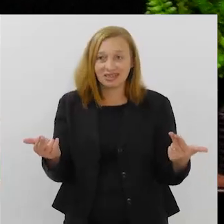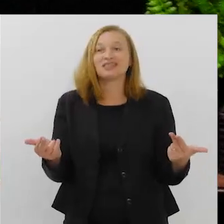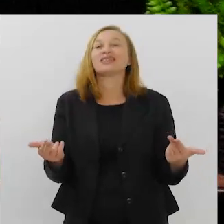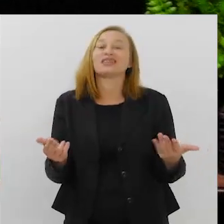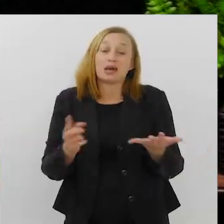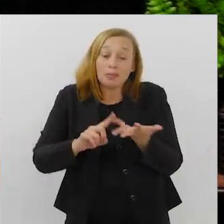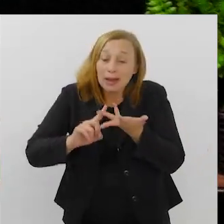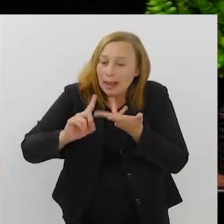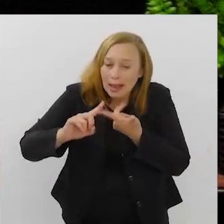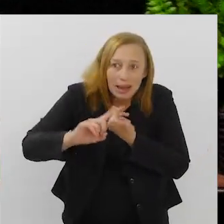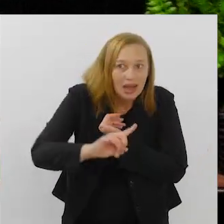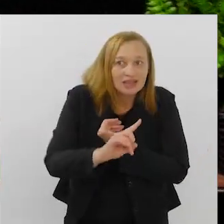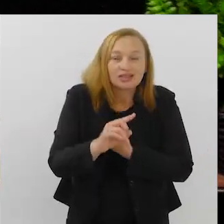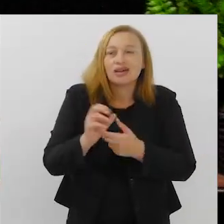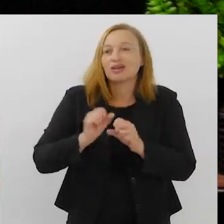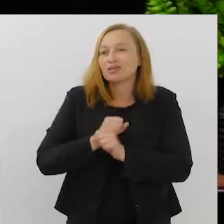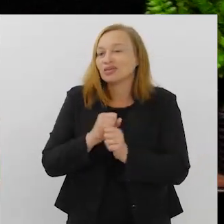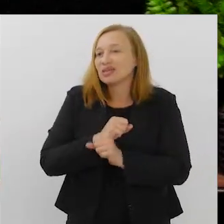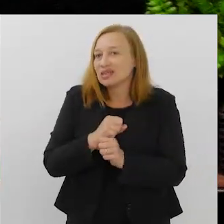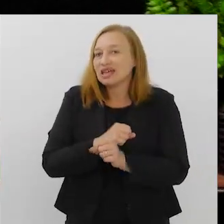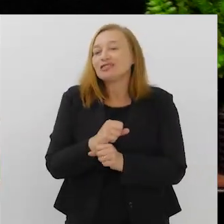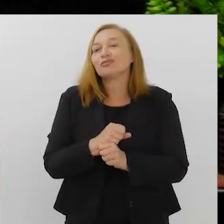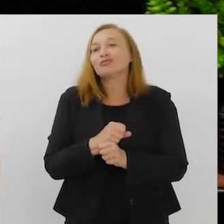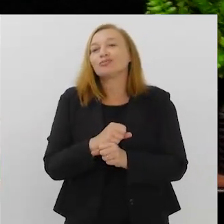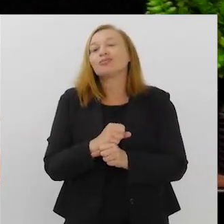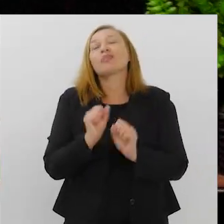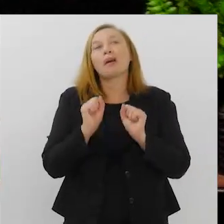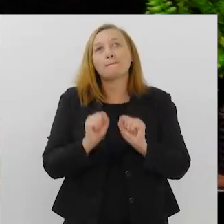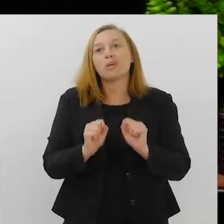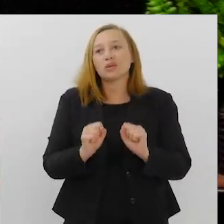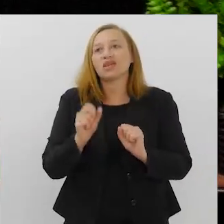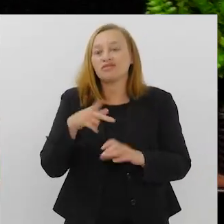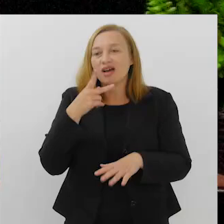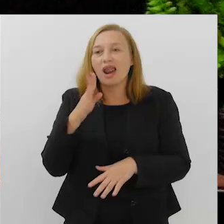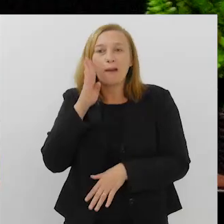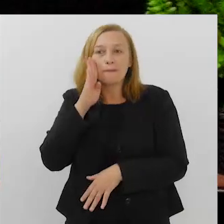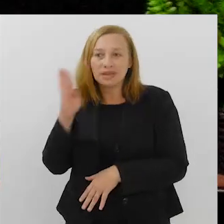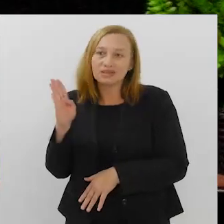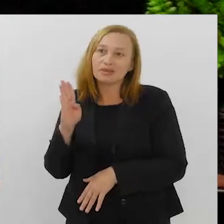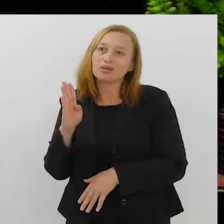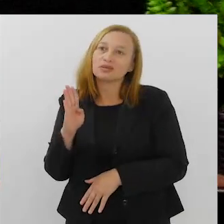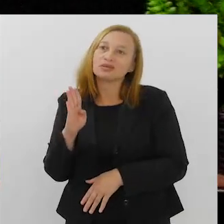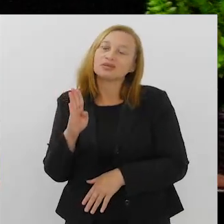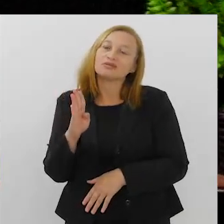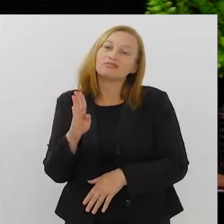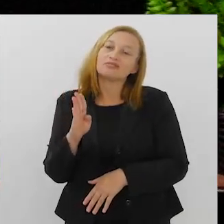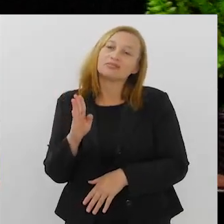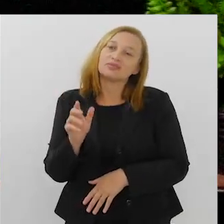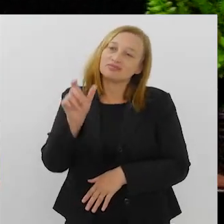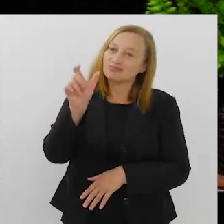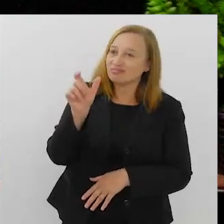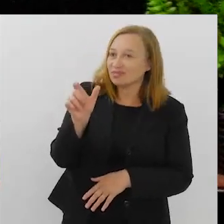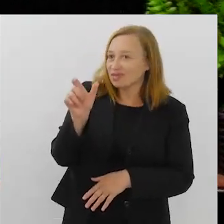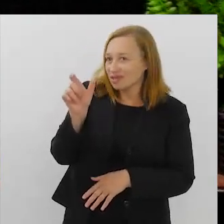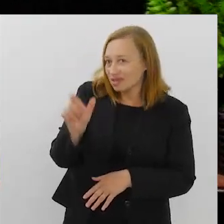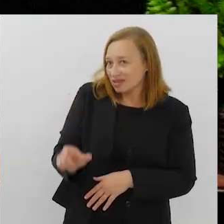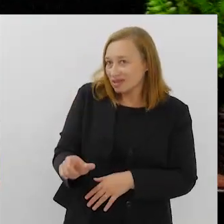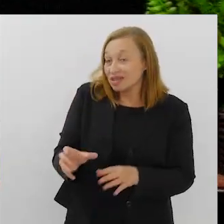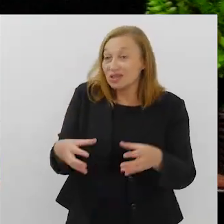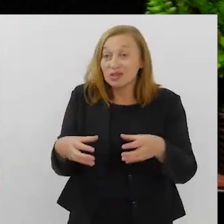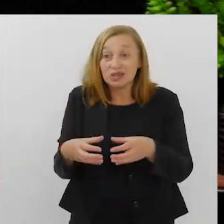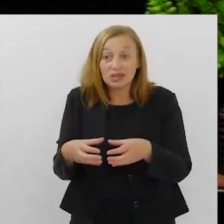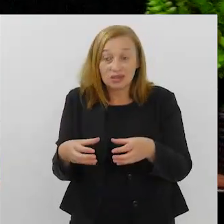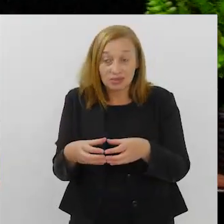são muitas histórias mesmo ao longo dos anos, né? E poder falar principalmente sobre esse público